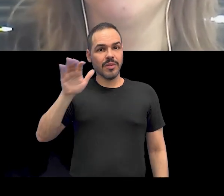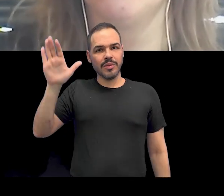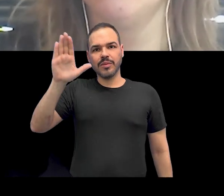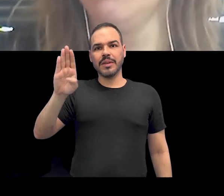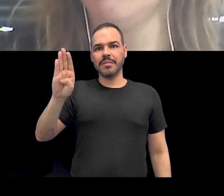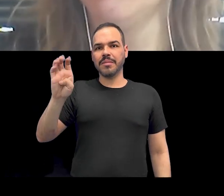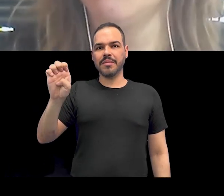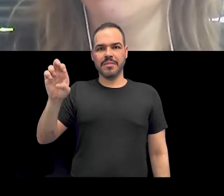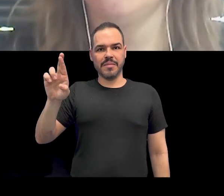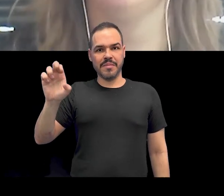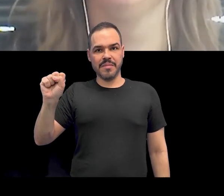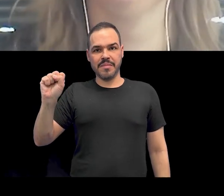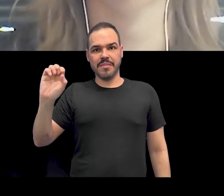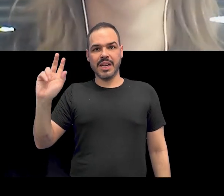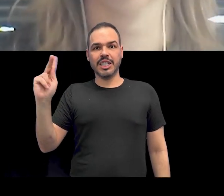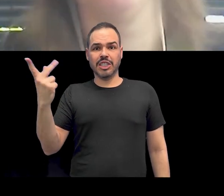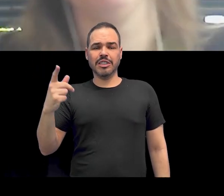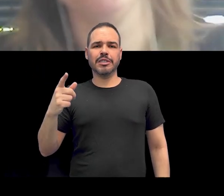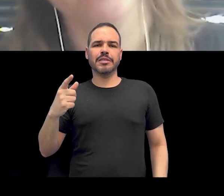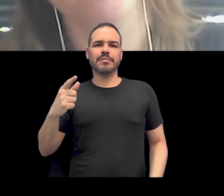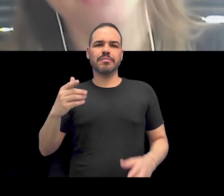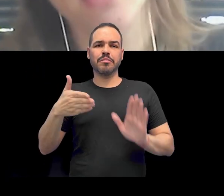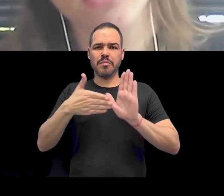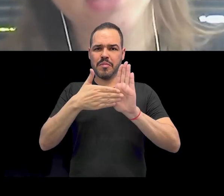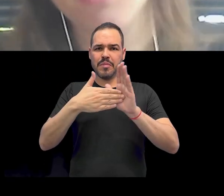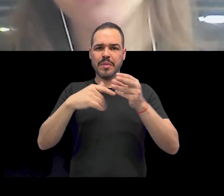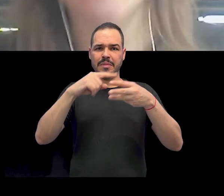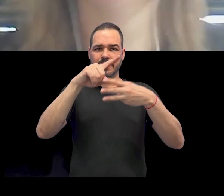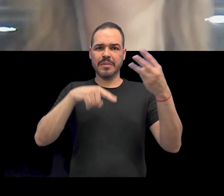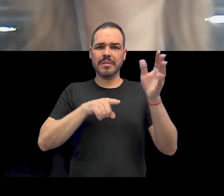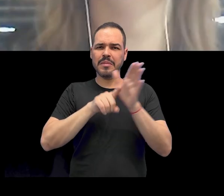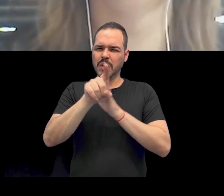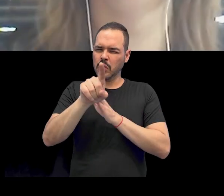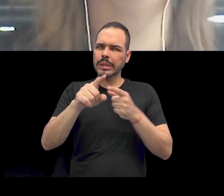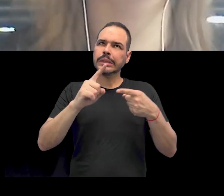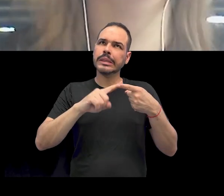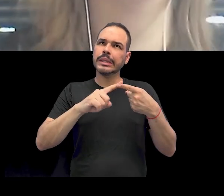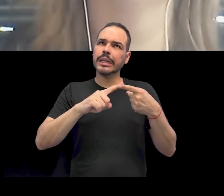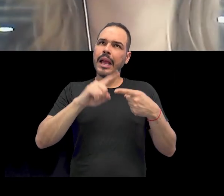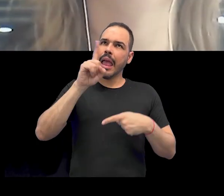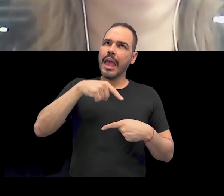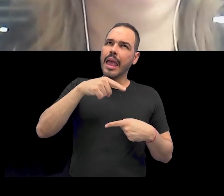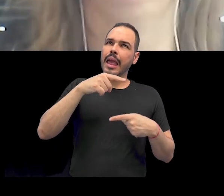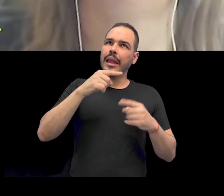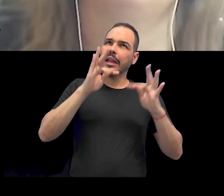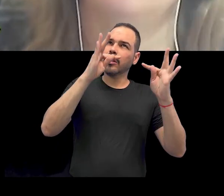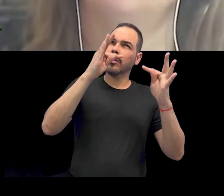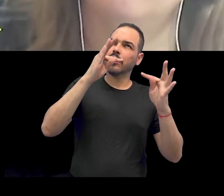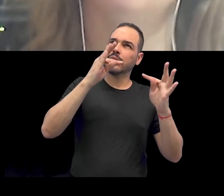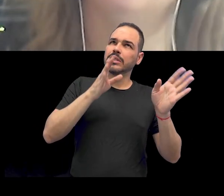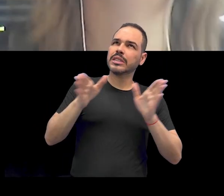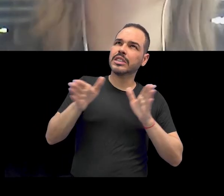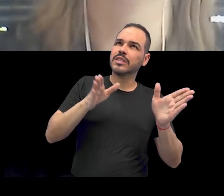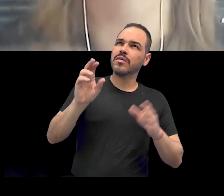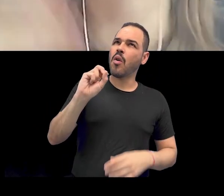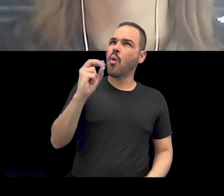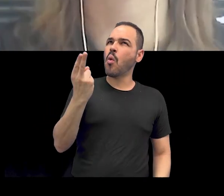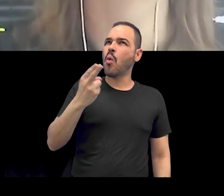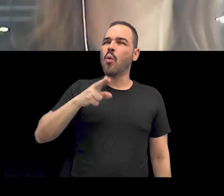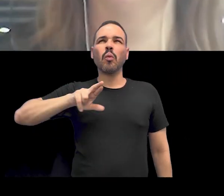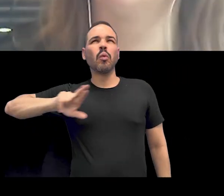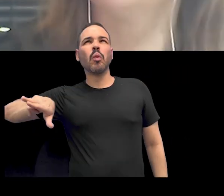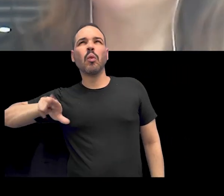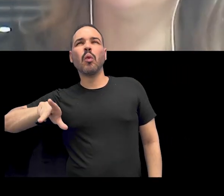propõe essas três perguntas para a gente entender. Para a gente saber se isso aqui é uma tecnologia assistiva ou é só um recurso tecnológico, ou é um